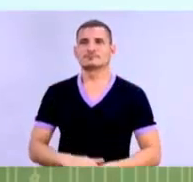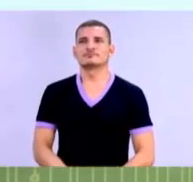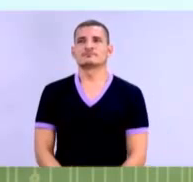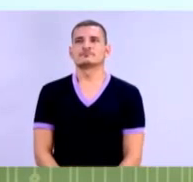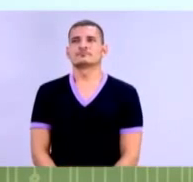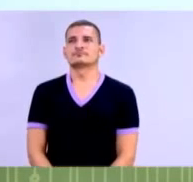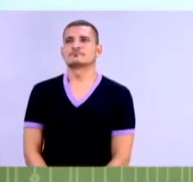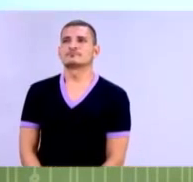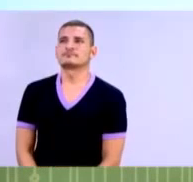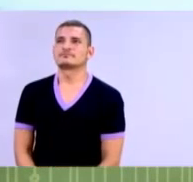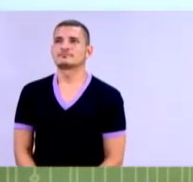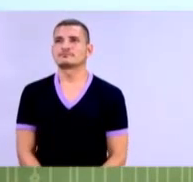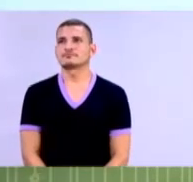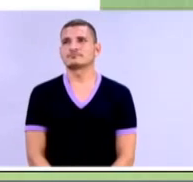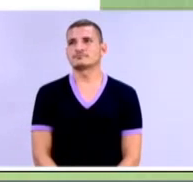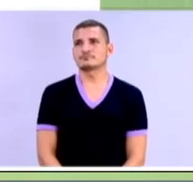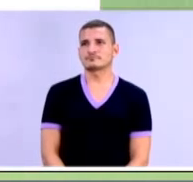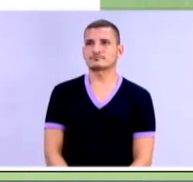Vamos continuar.